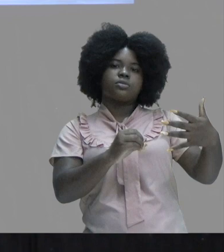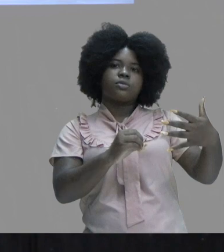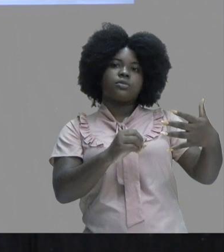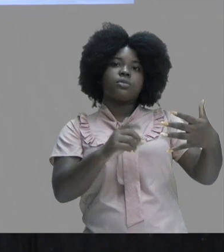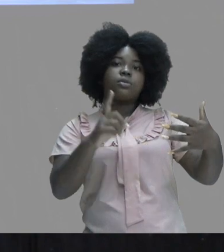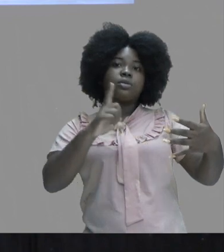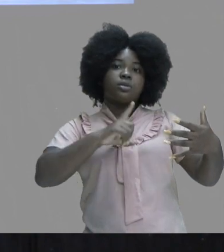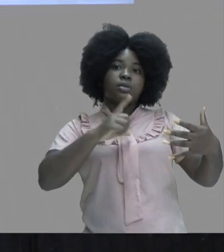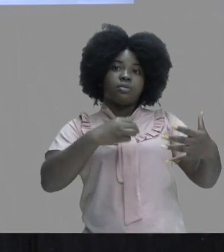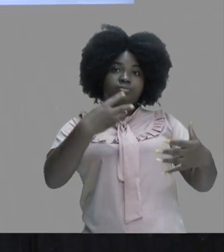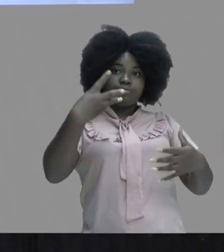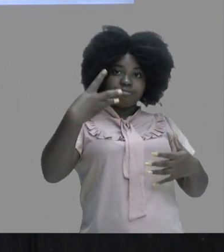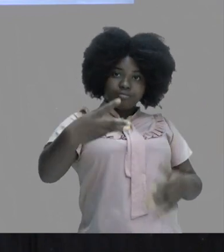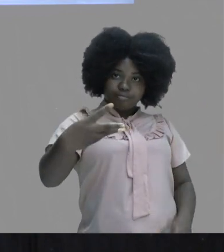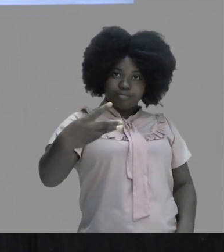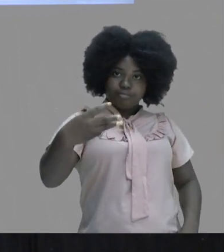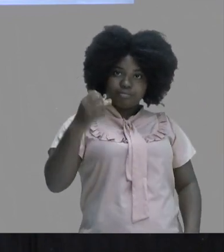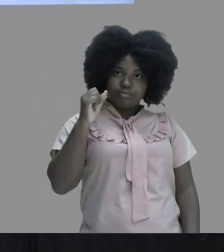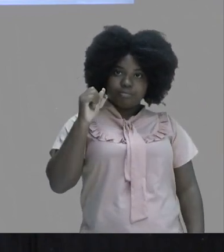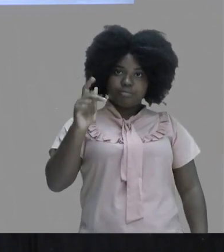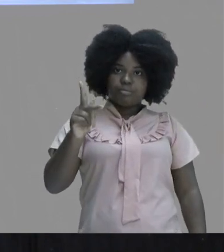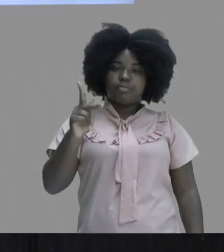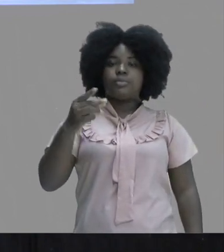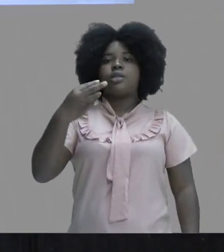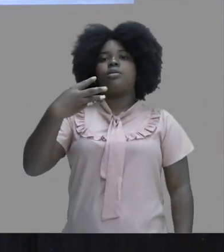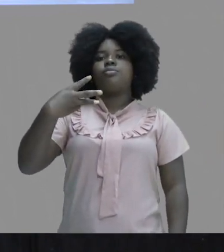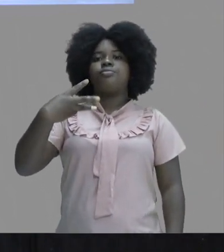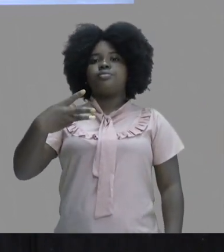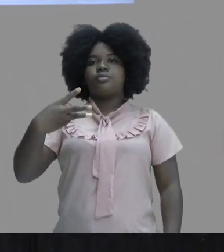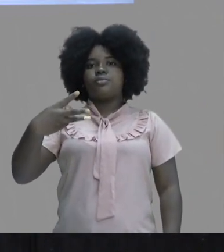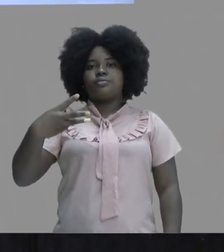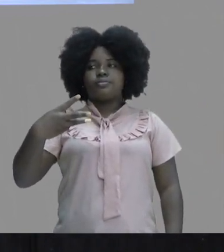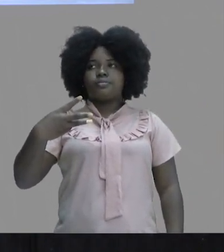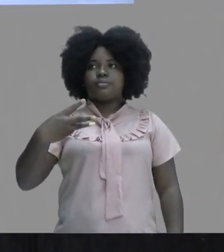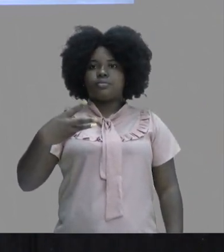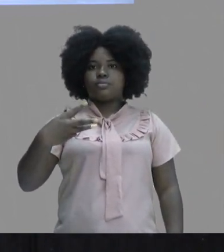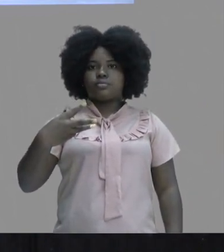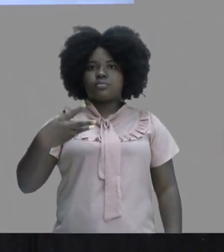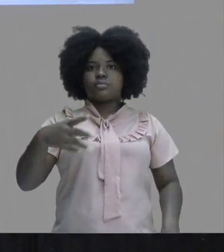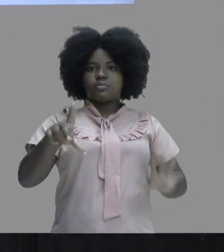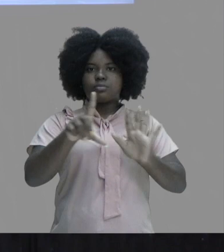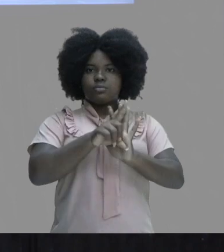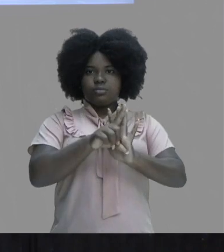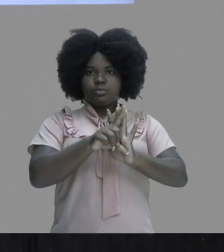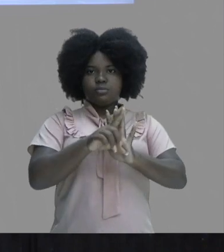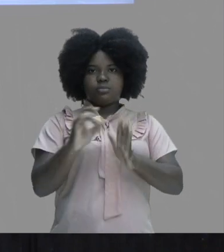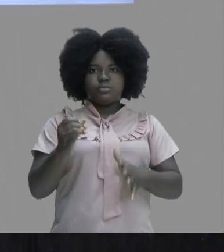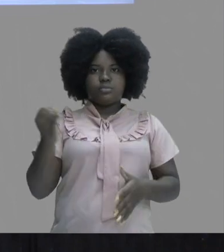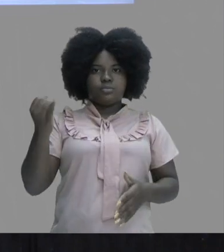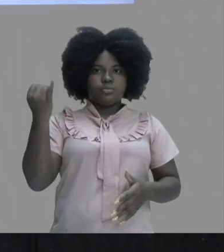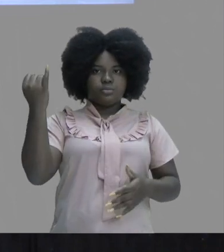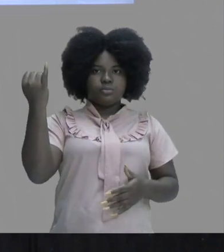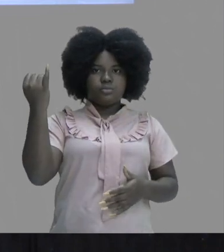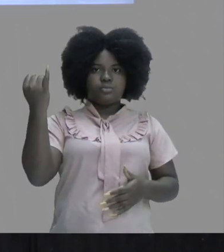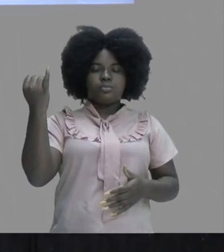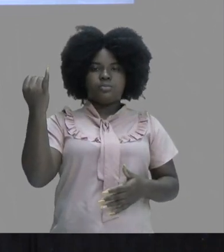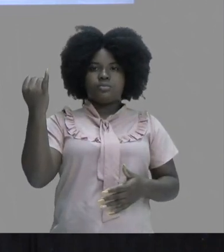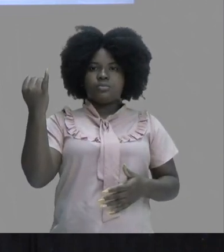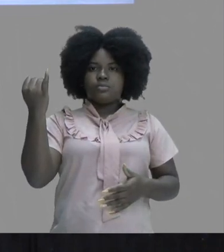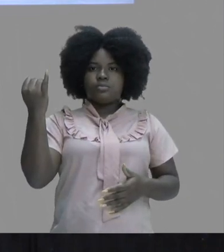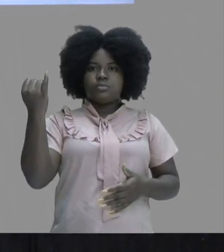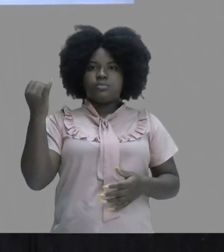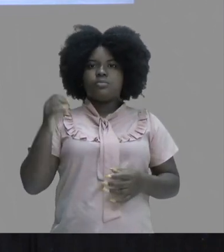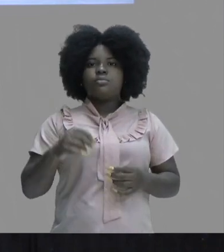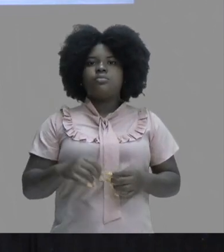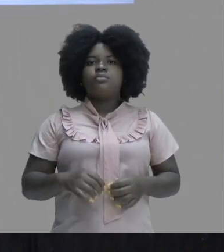tempo da gente falar sobre todos eles, né? Então eu separei 3 artigos que eu considero como importantes, né, entre os 30